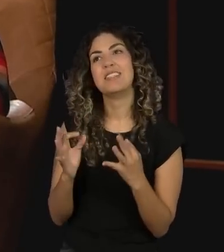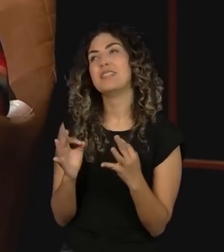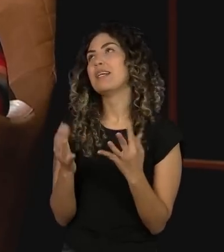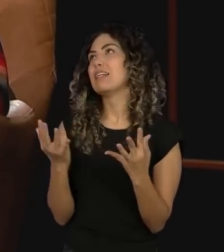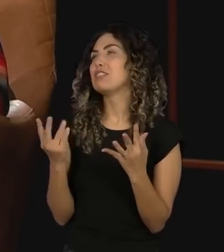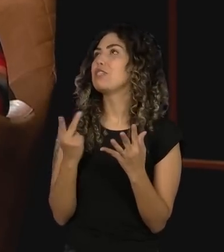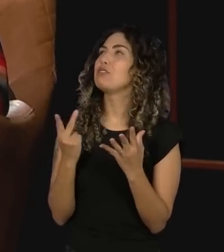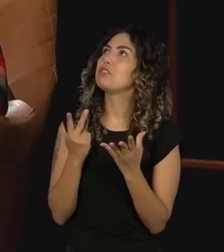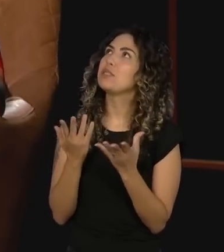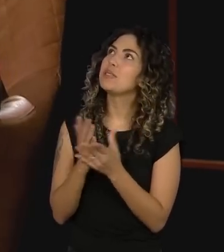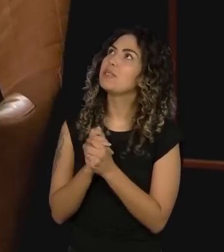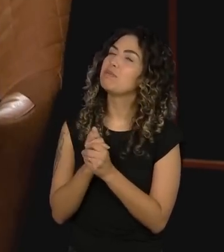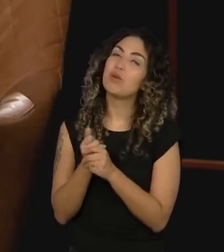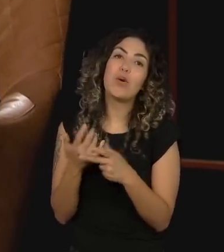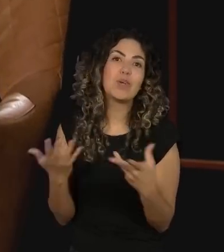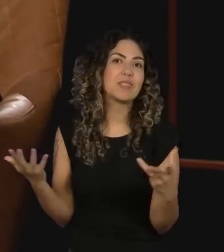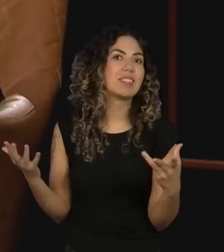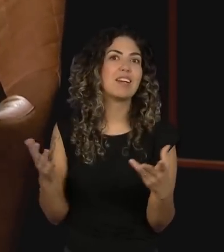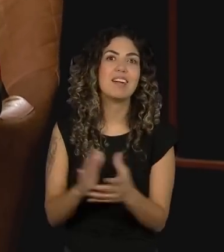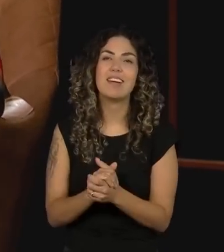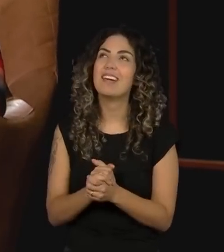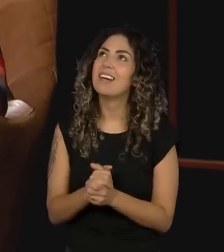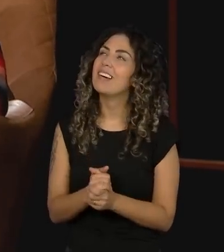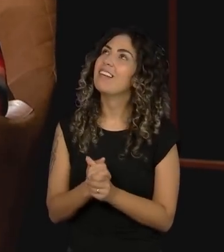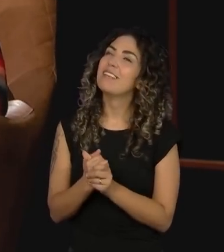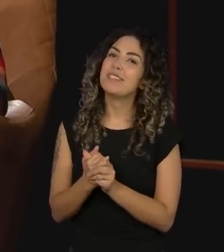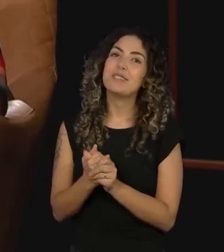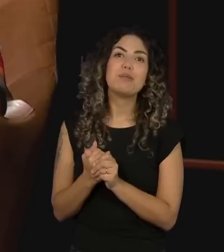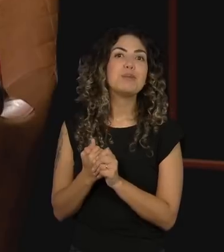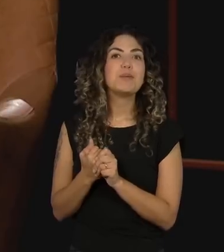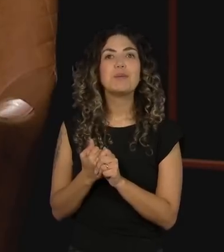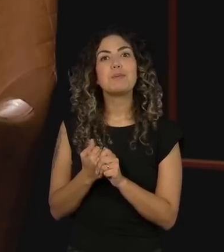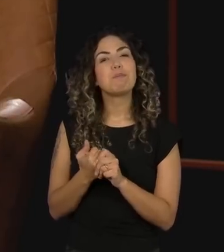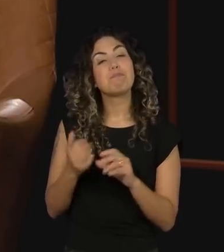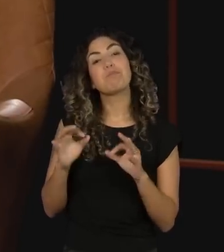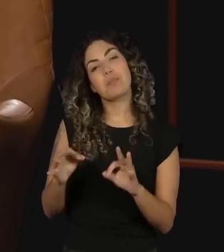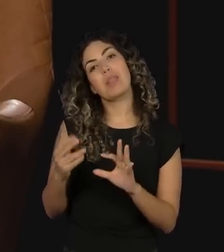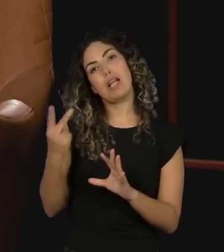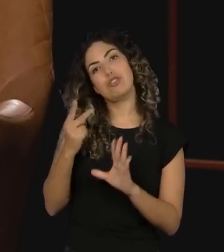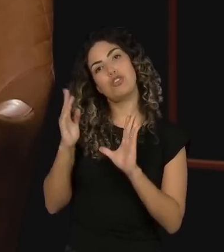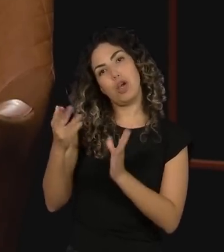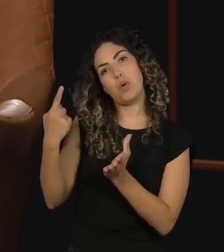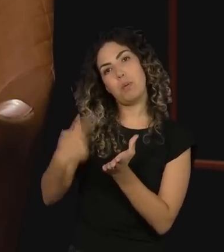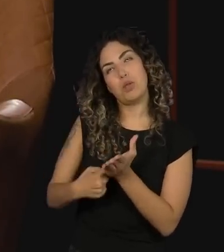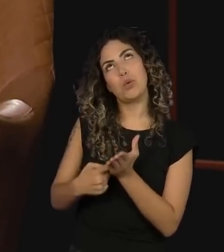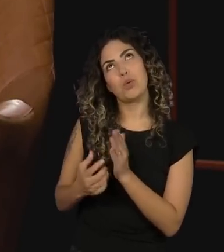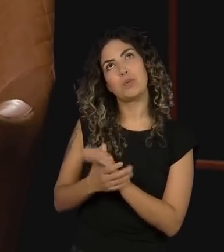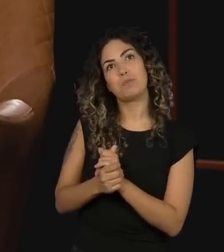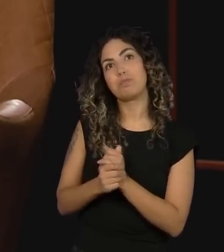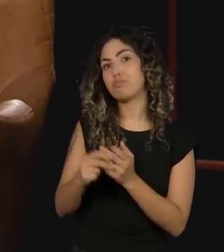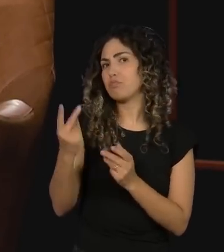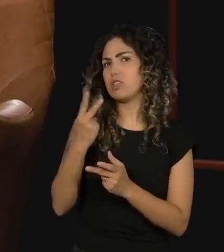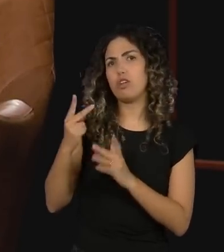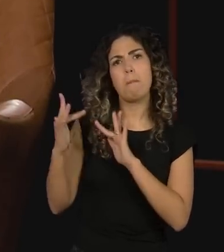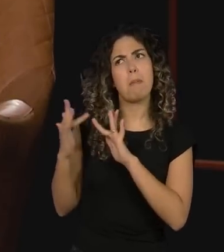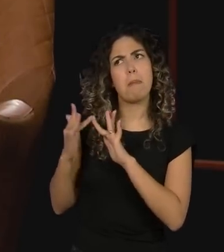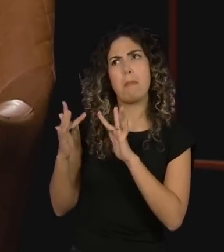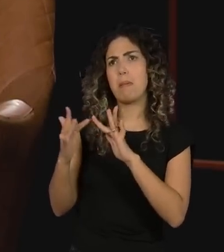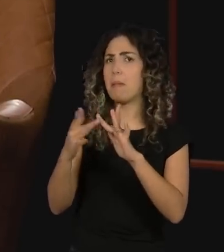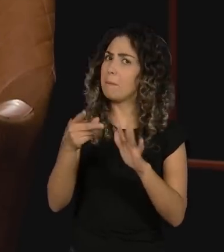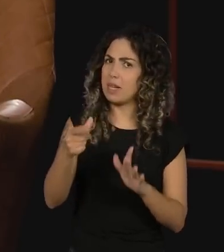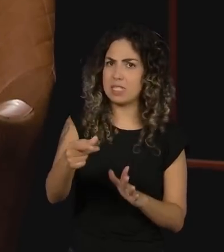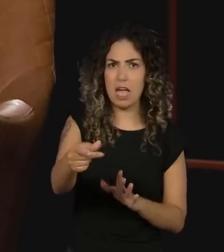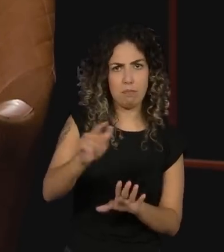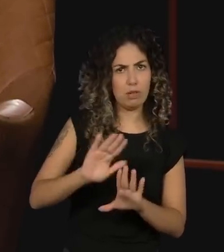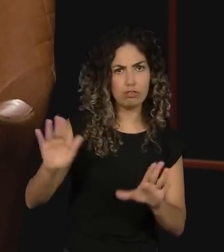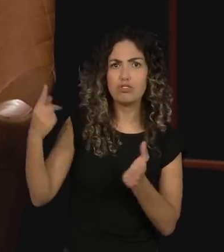gente... Nossa... a gente já combinou que a gente vai se falar para sempre,